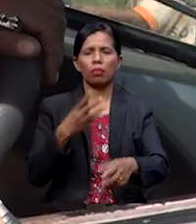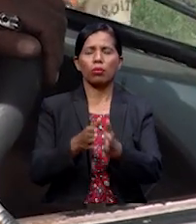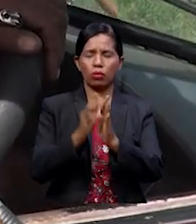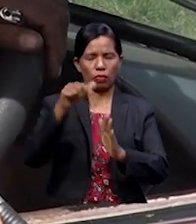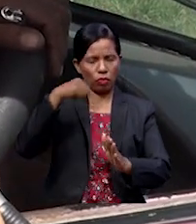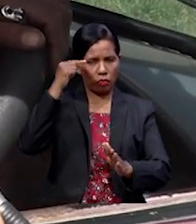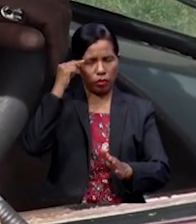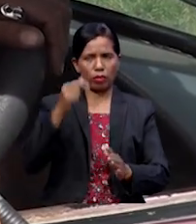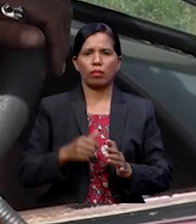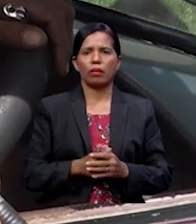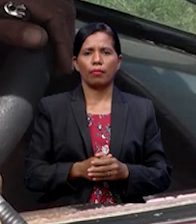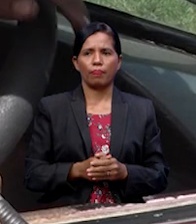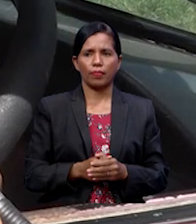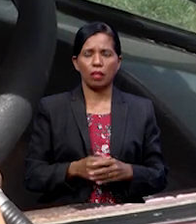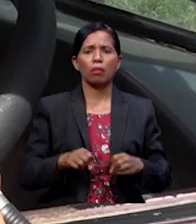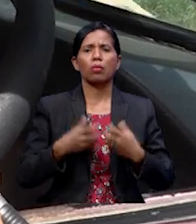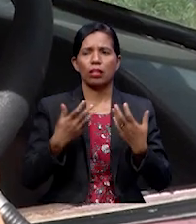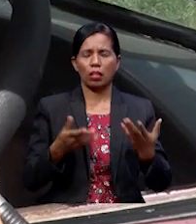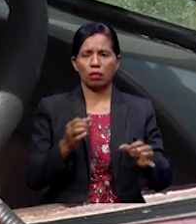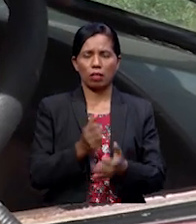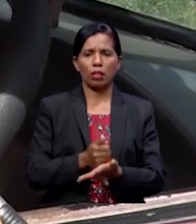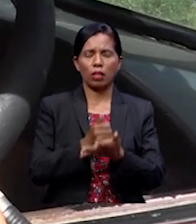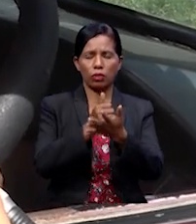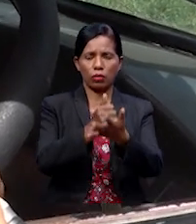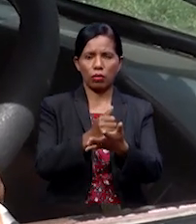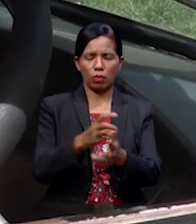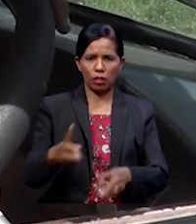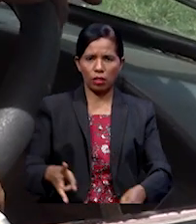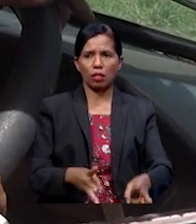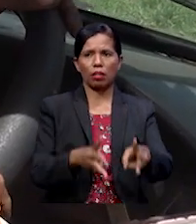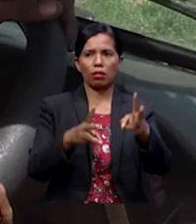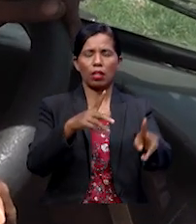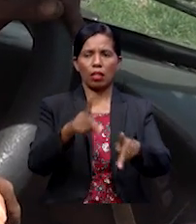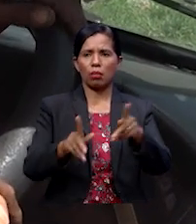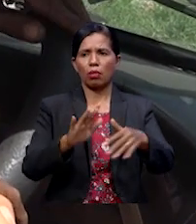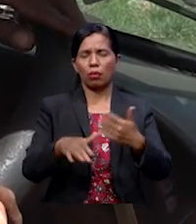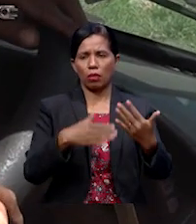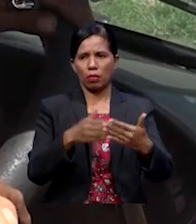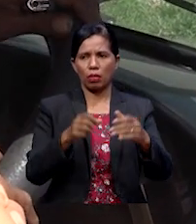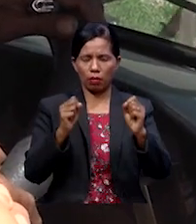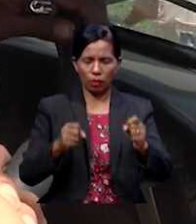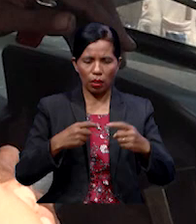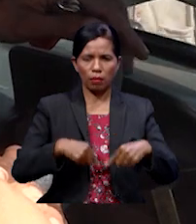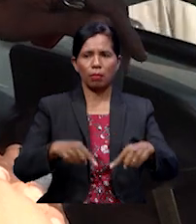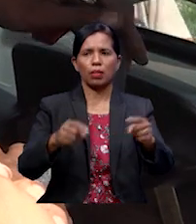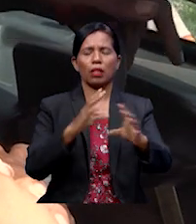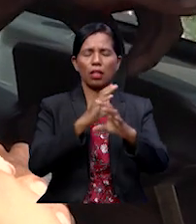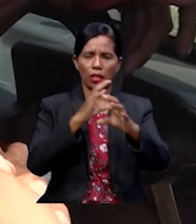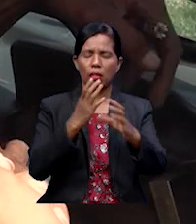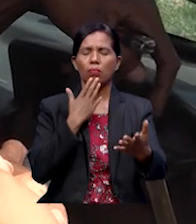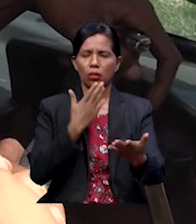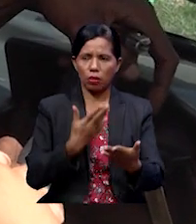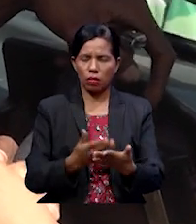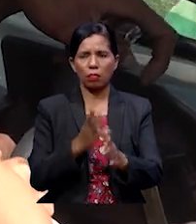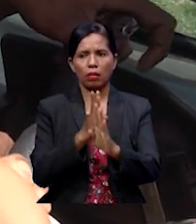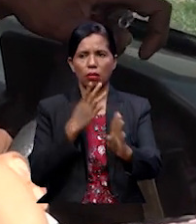governo alunsa akara kazura tama tane ti kestra ne para populasaun jela ne ba mai ne talai kare tamo dia tama